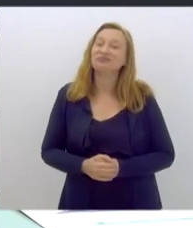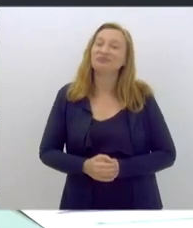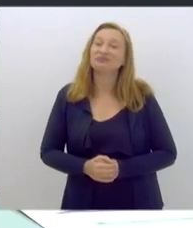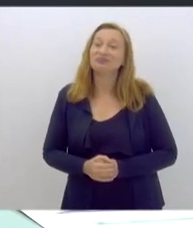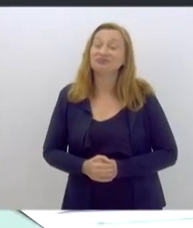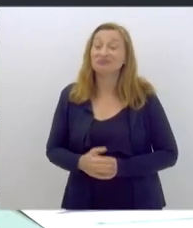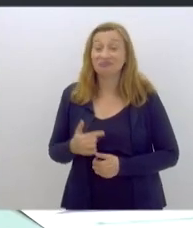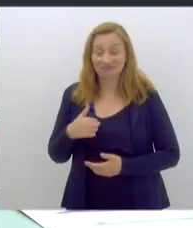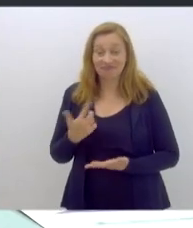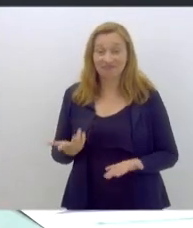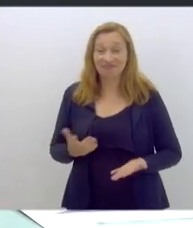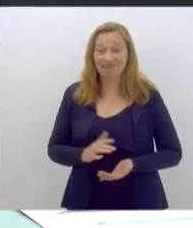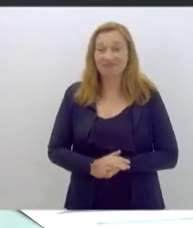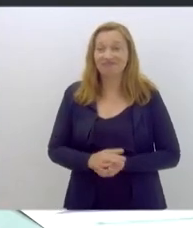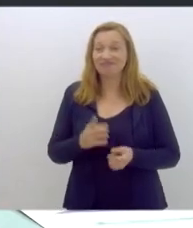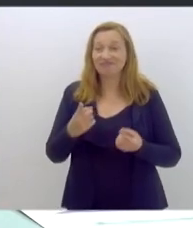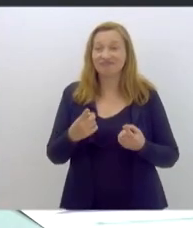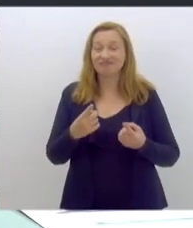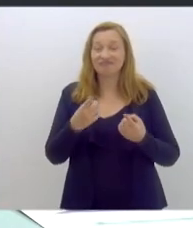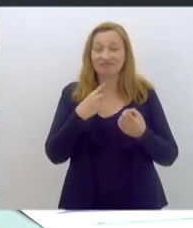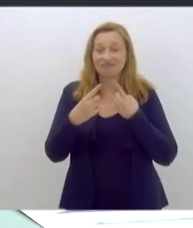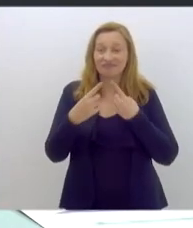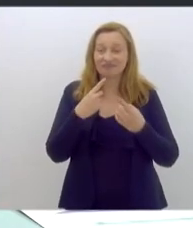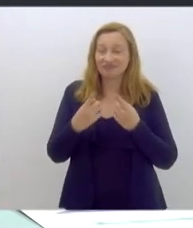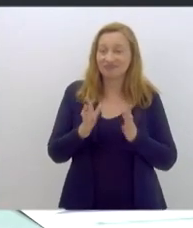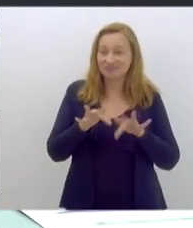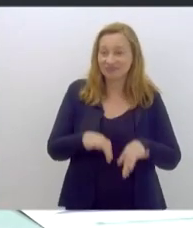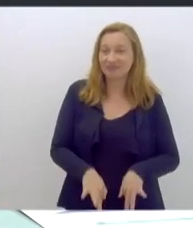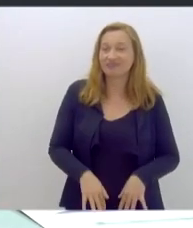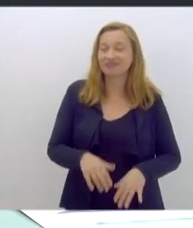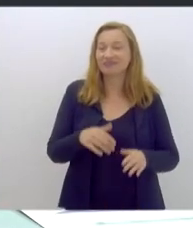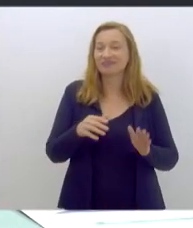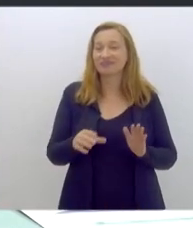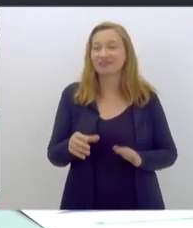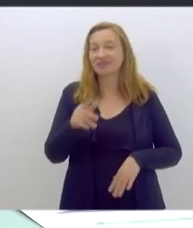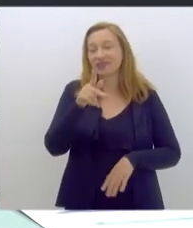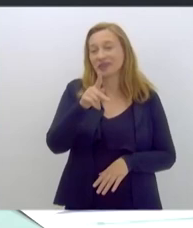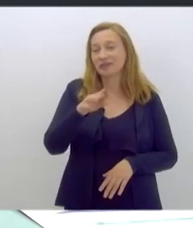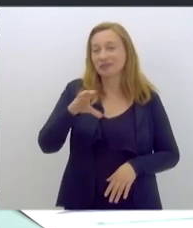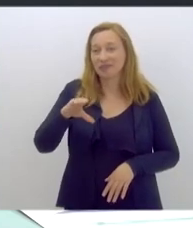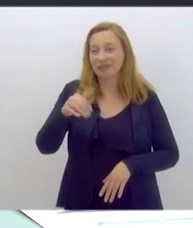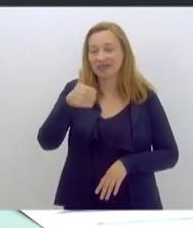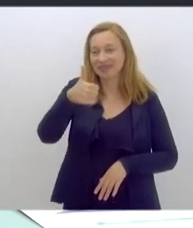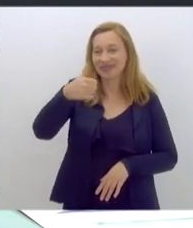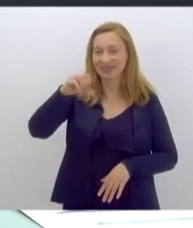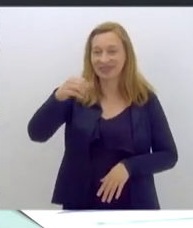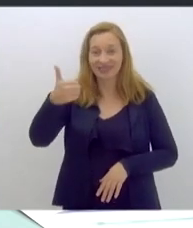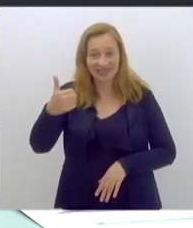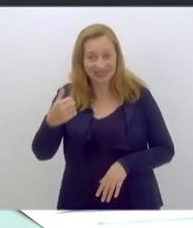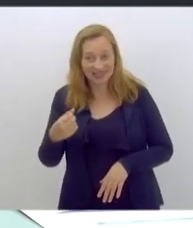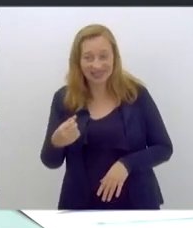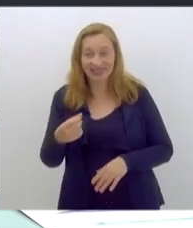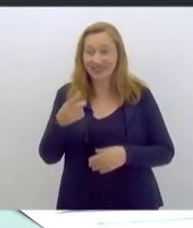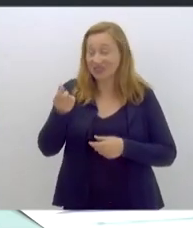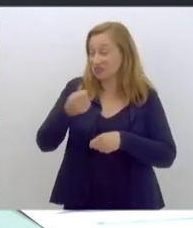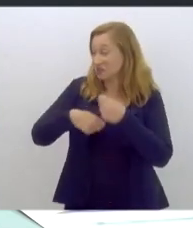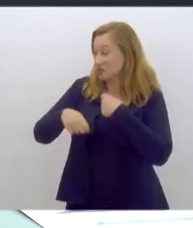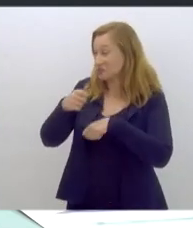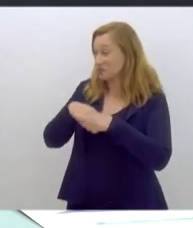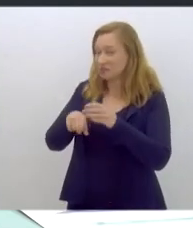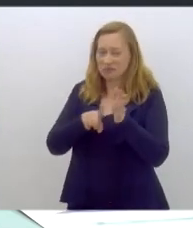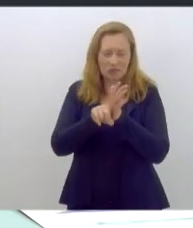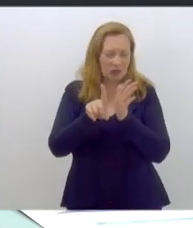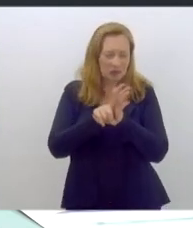eu acabei o debate em relação a PEC 110 e lá os economistas que